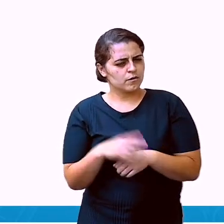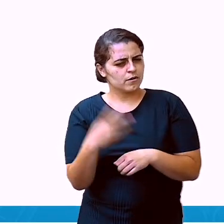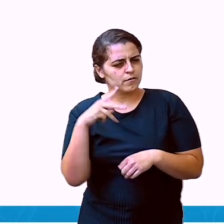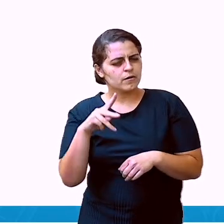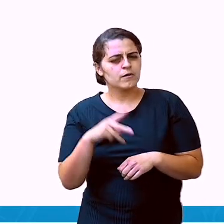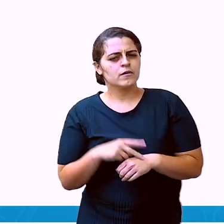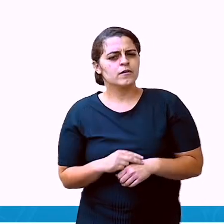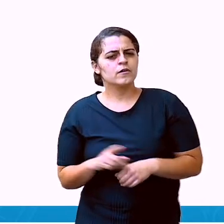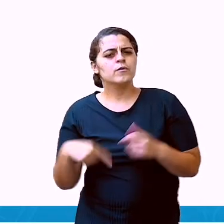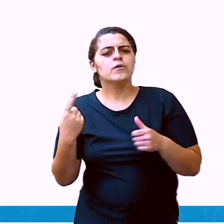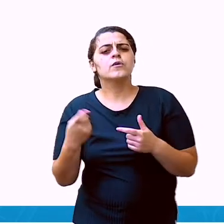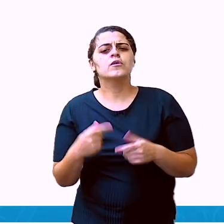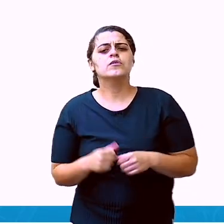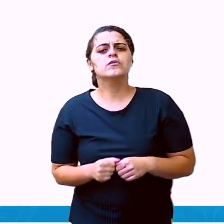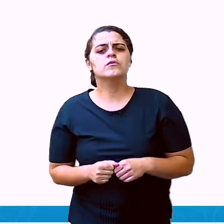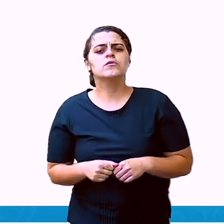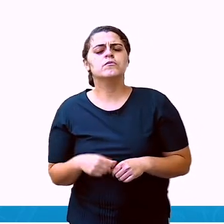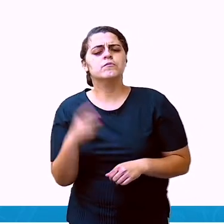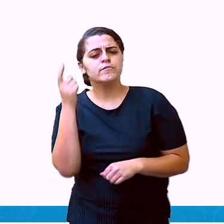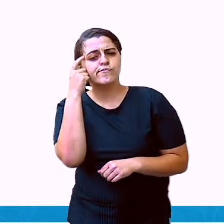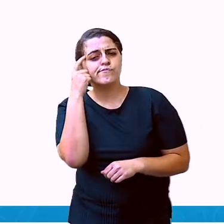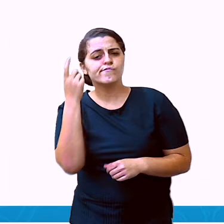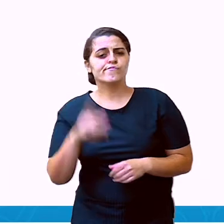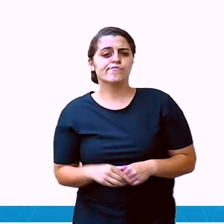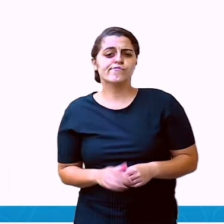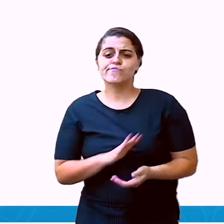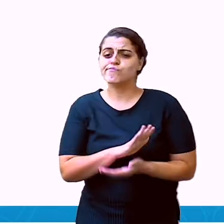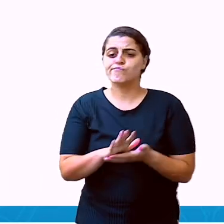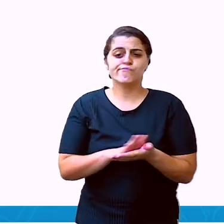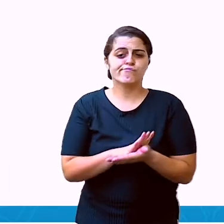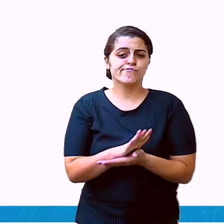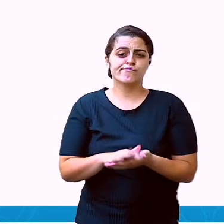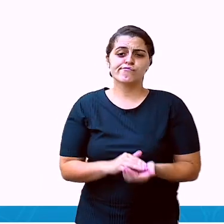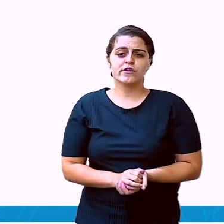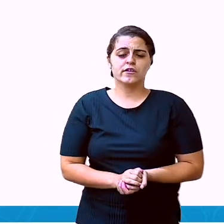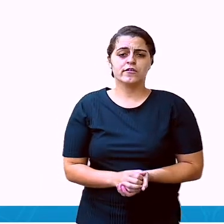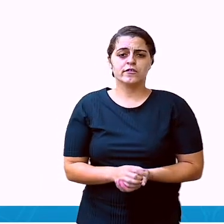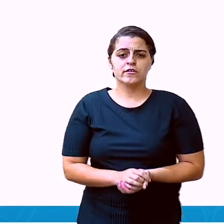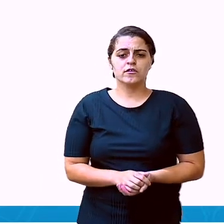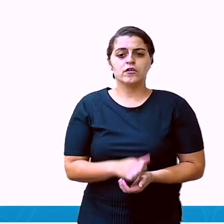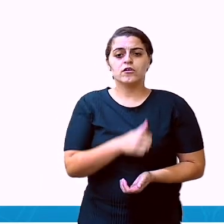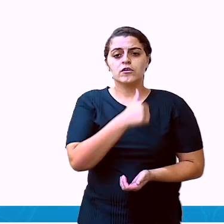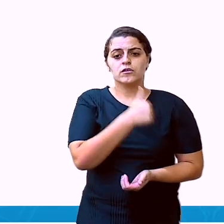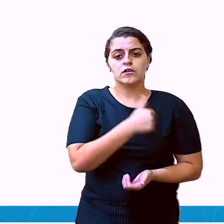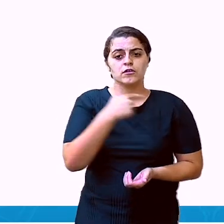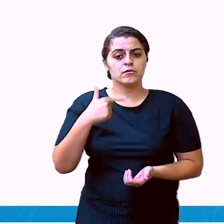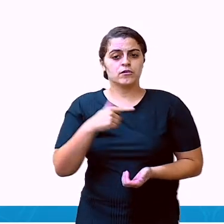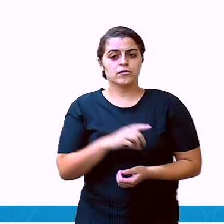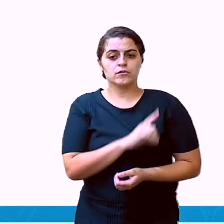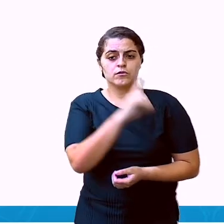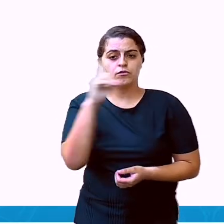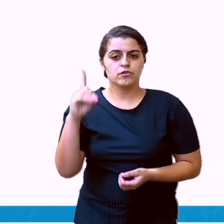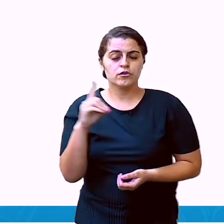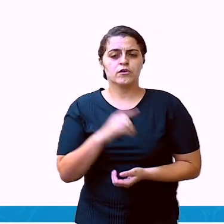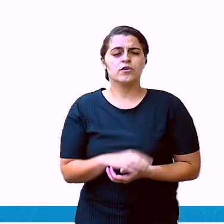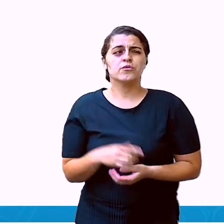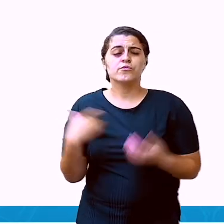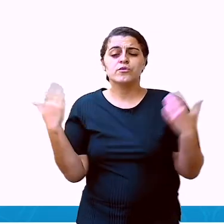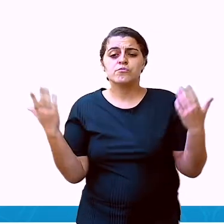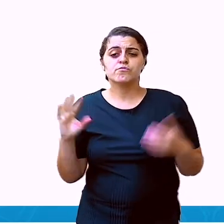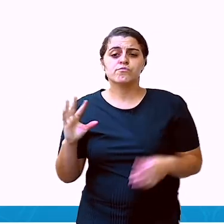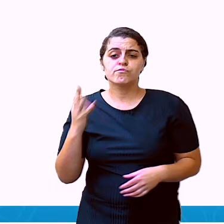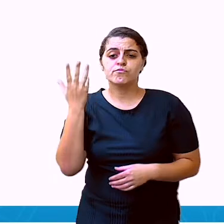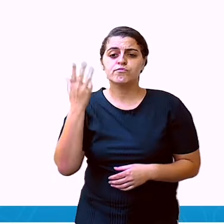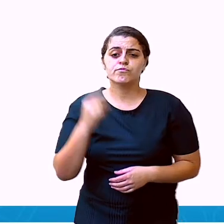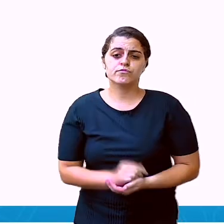o componente não vivo, do mesmo jeito. E será do 12º dia? O que